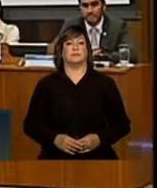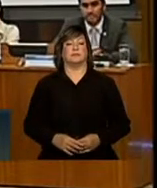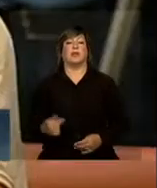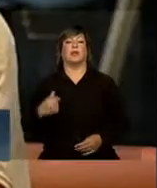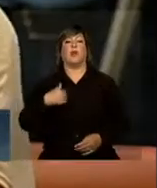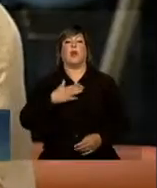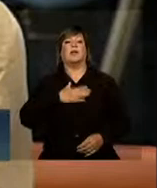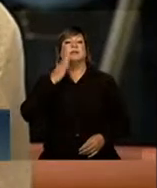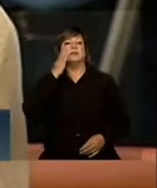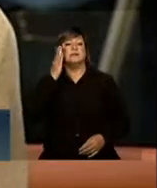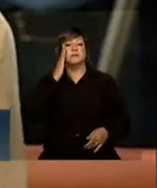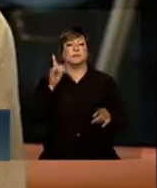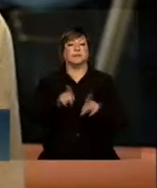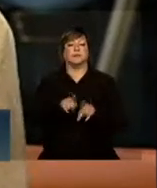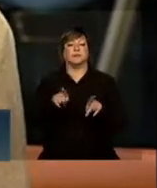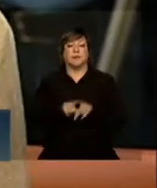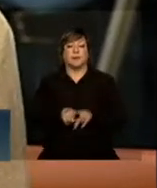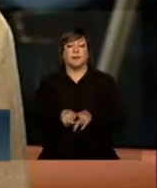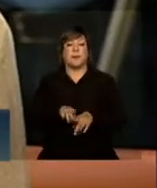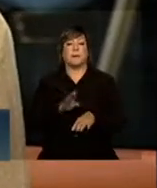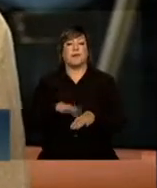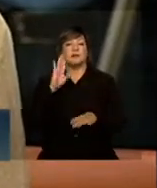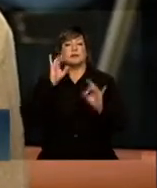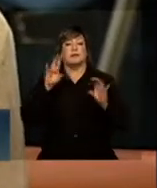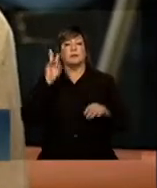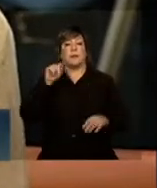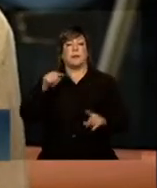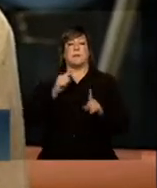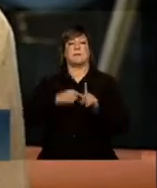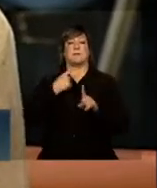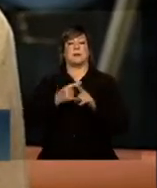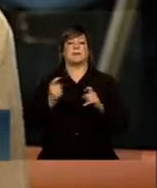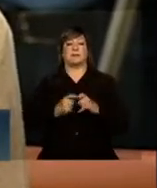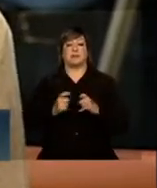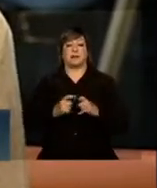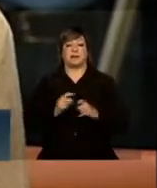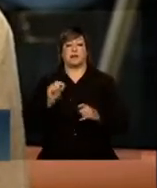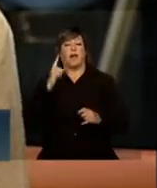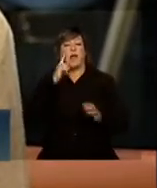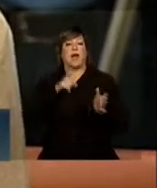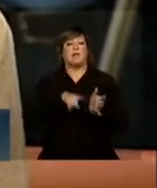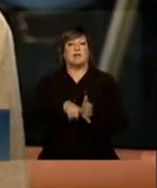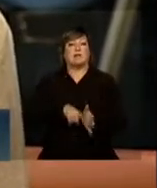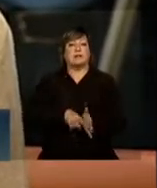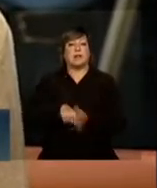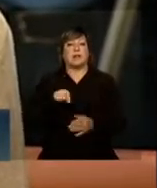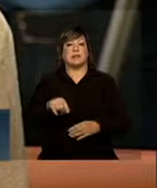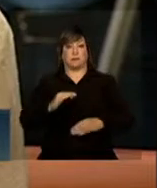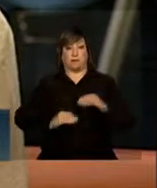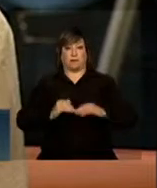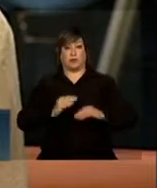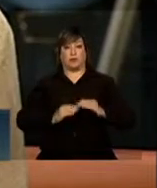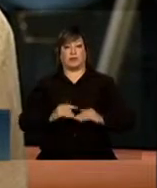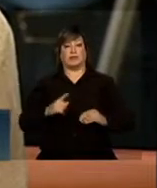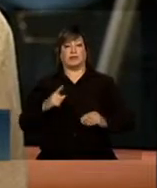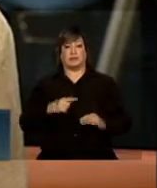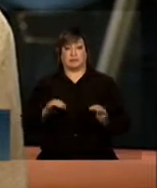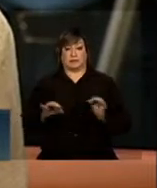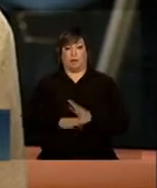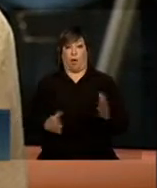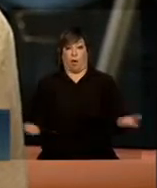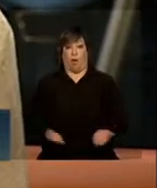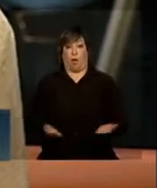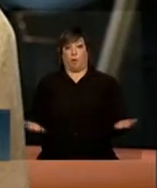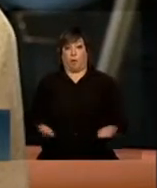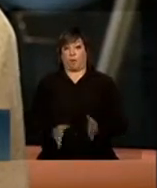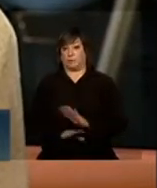Ministro, eu gostaria de saber também, mais especificamente sobre Mais Médicos, a avaliação que esses profissionais estão passando termina hoje e